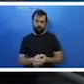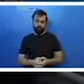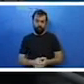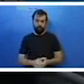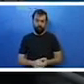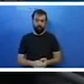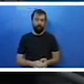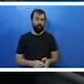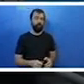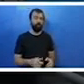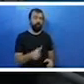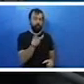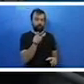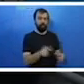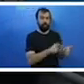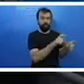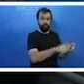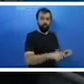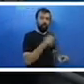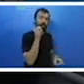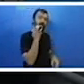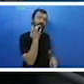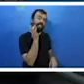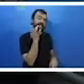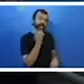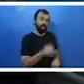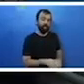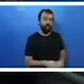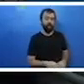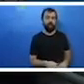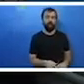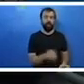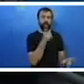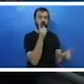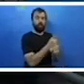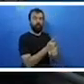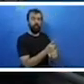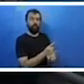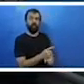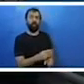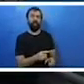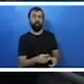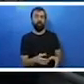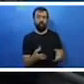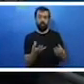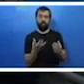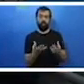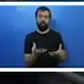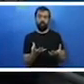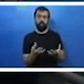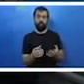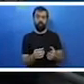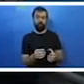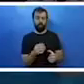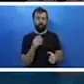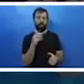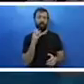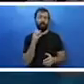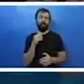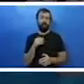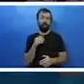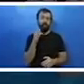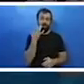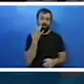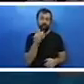Os mineradores, eles achavam, por exemplo, 10 quilos de ouro. Dividiu por